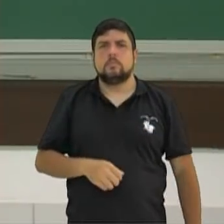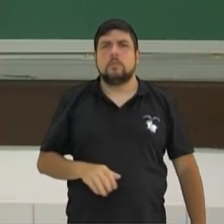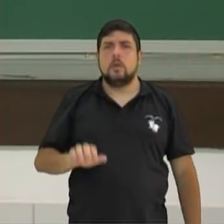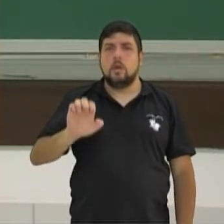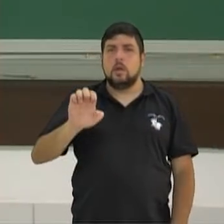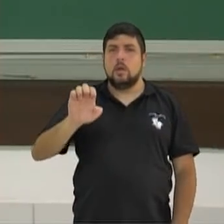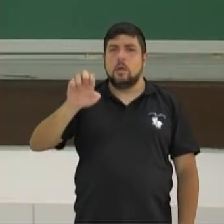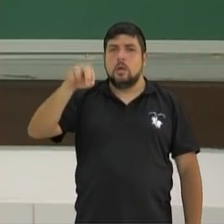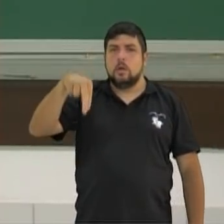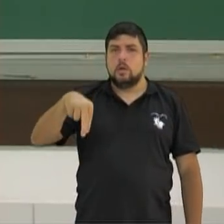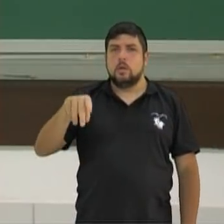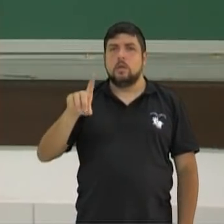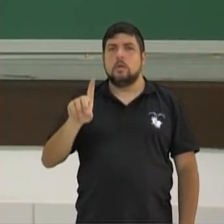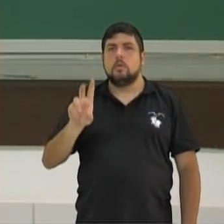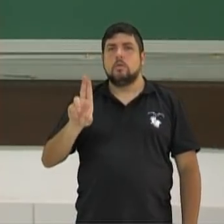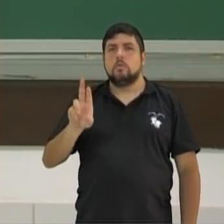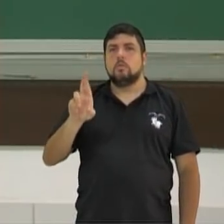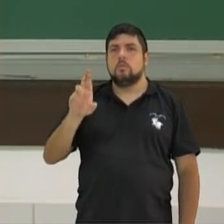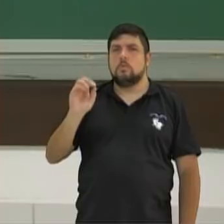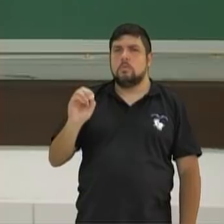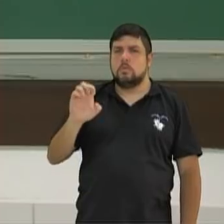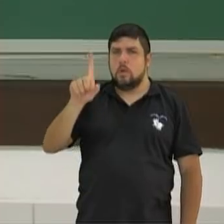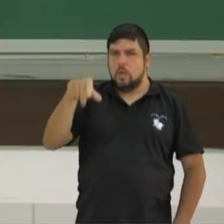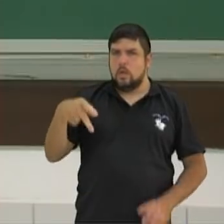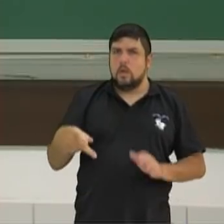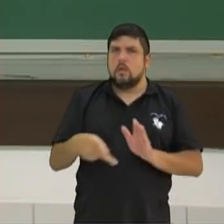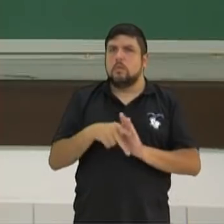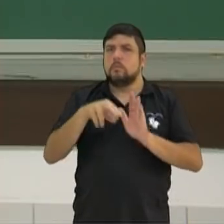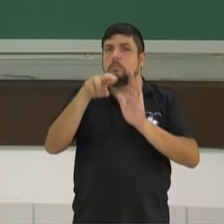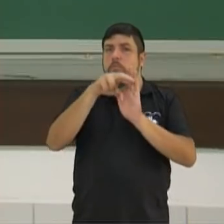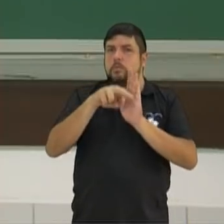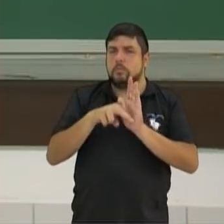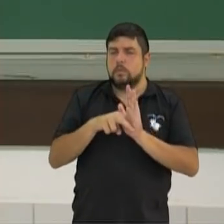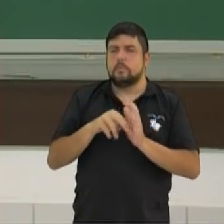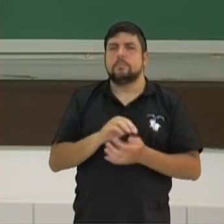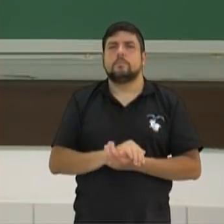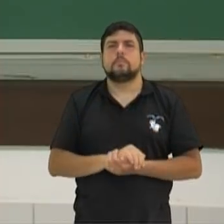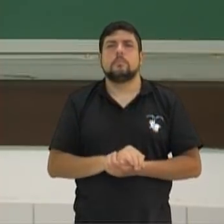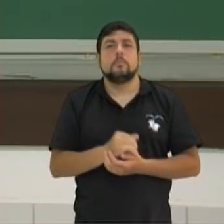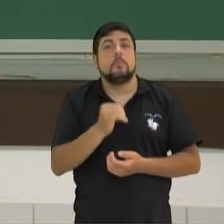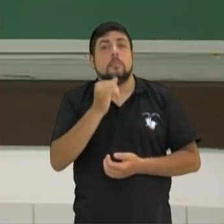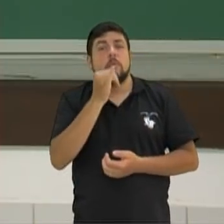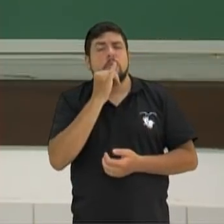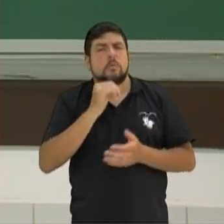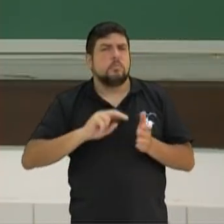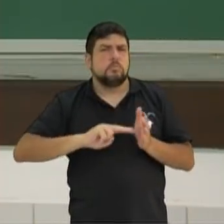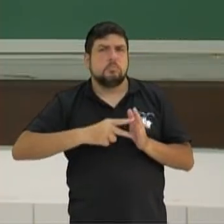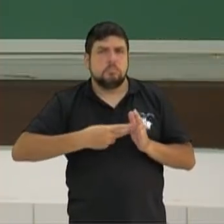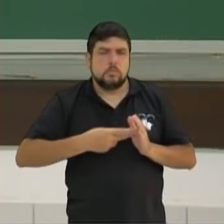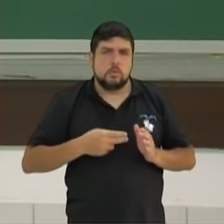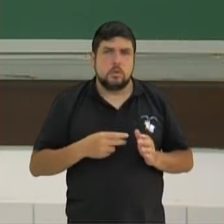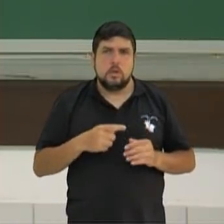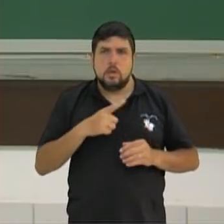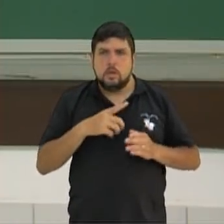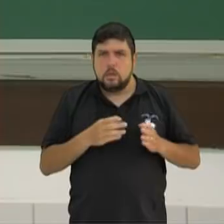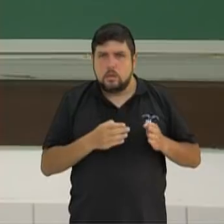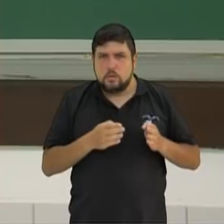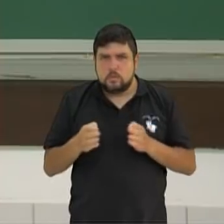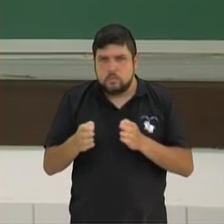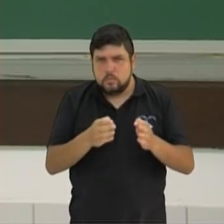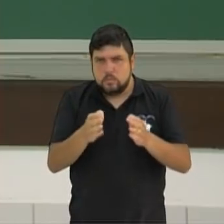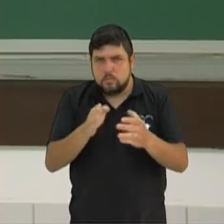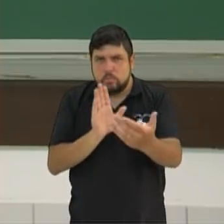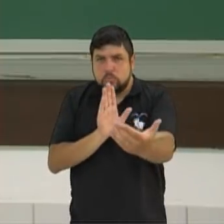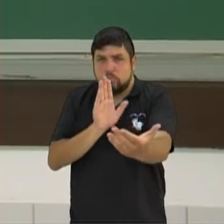regularidade. O que é uma prova de regularidade? Então, você tem o percurso a ser percorrido, né, a ser